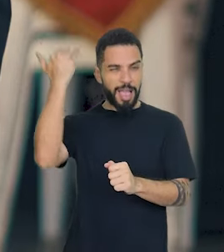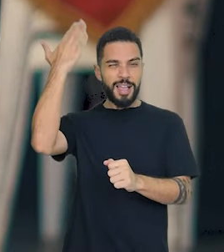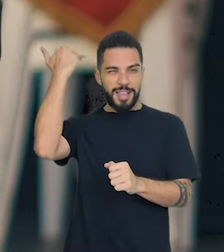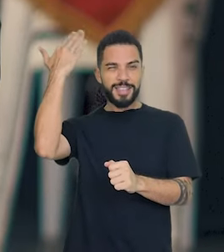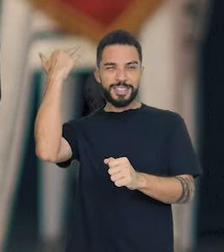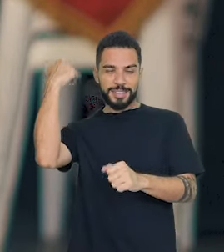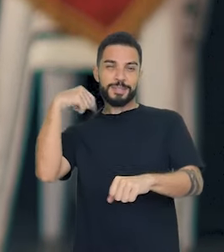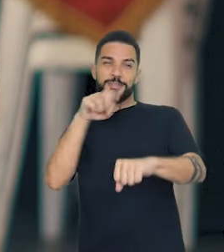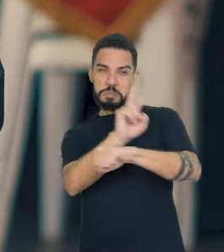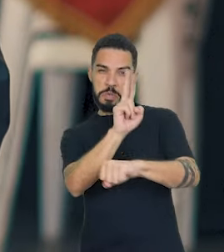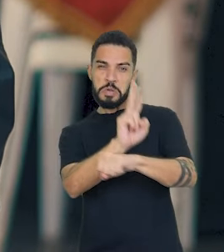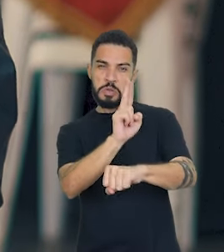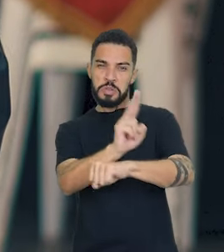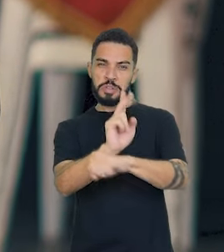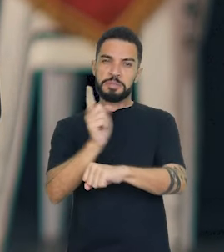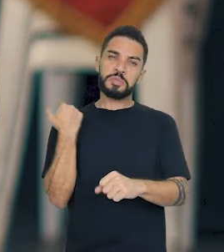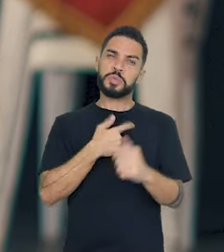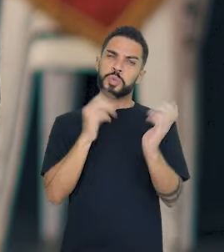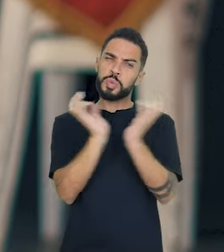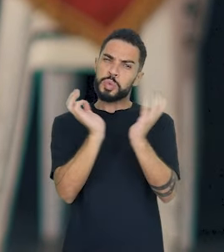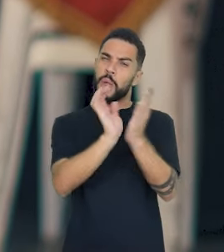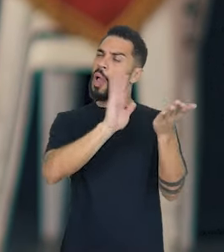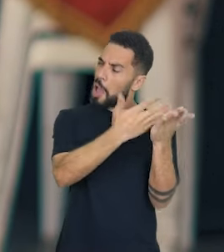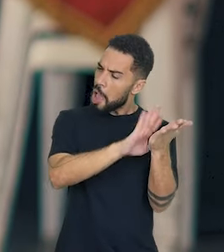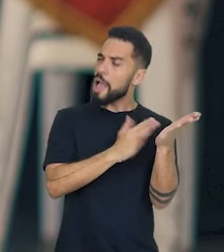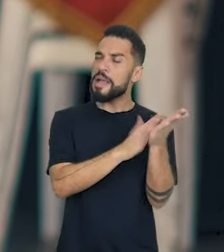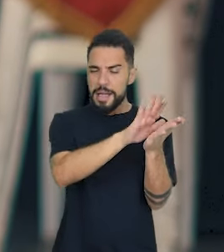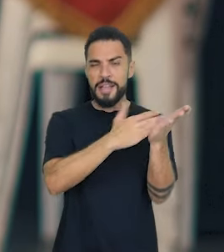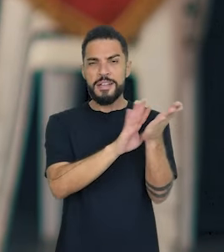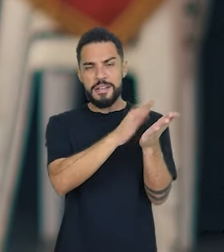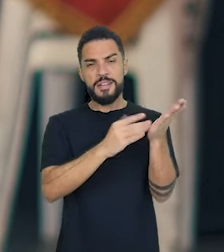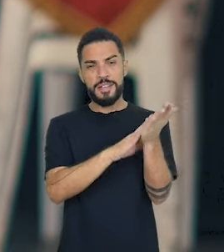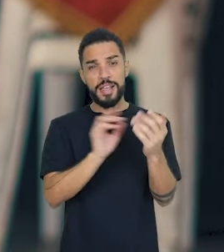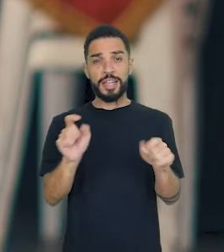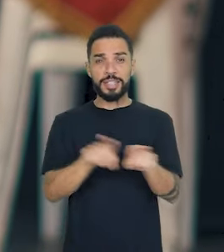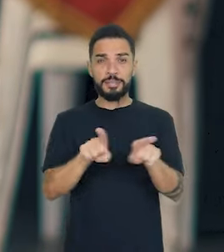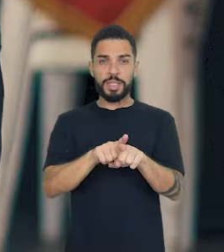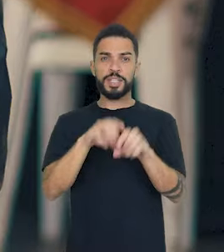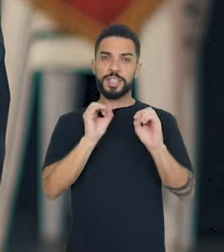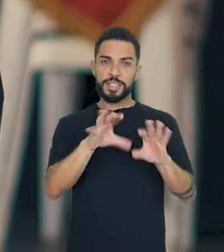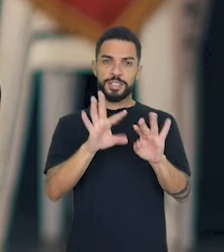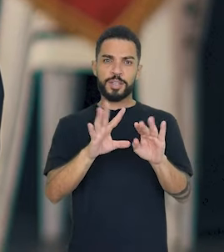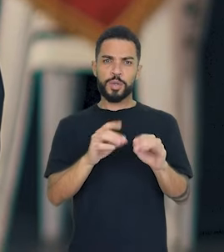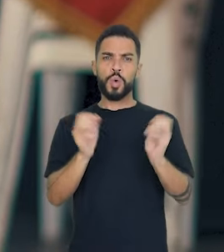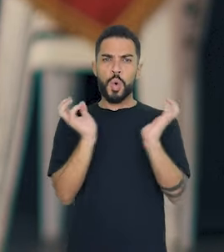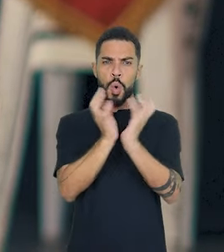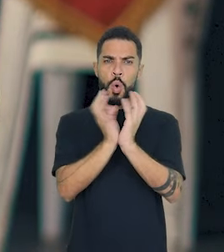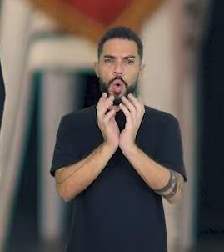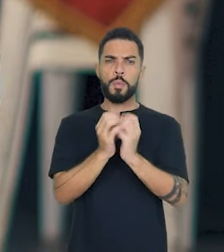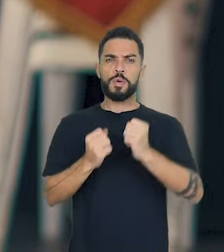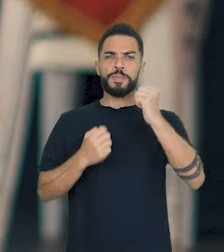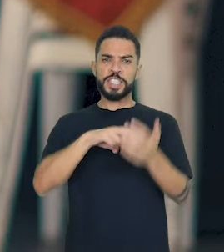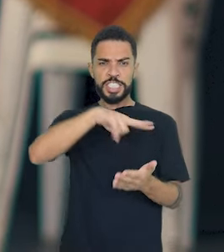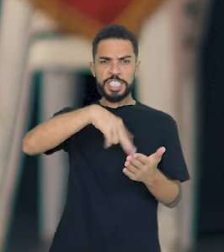foi patrocinador do primeiro LP de Guará, de Samba Enredo de Guará. O Quicão, que inclusive ensaiou a comissão de frente masculina do Beira